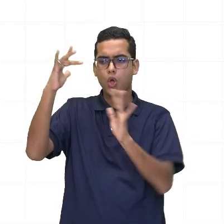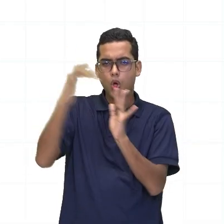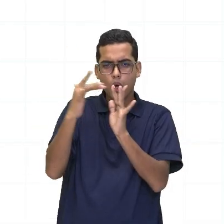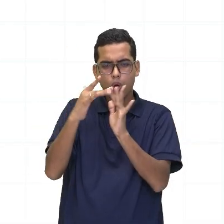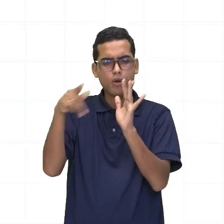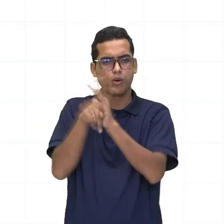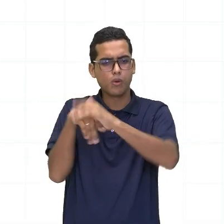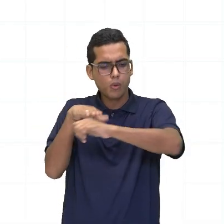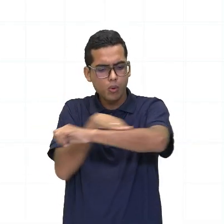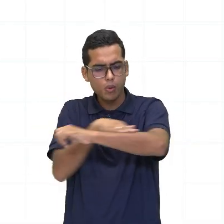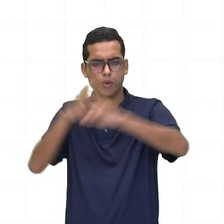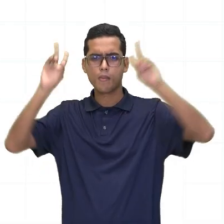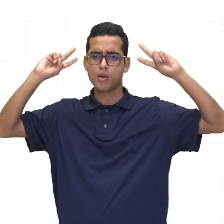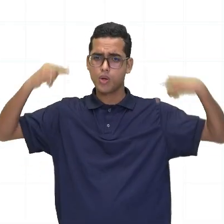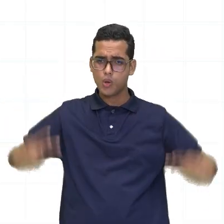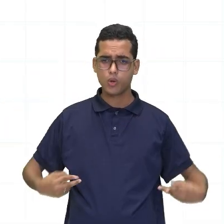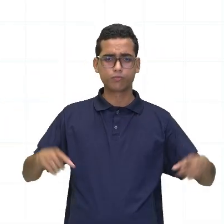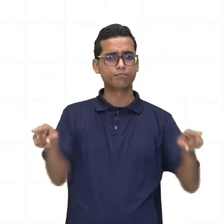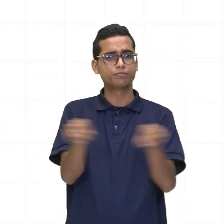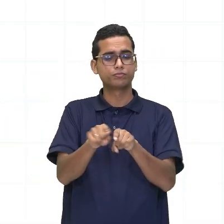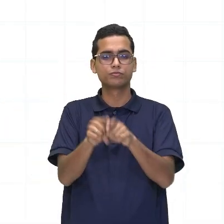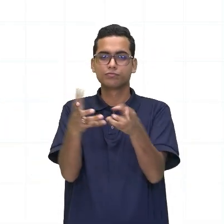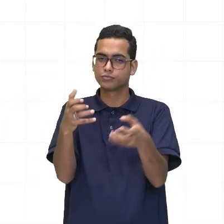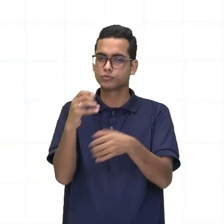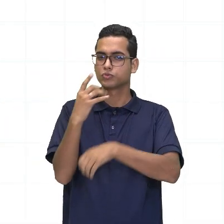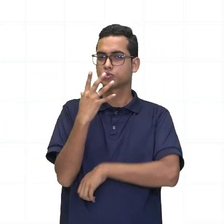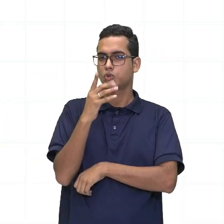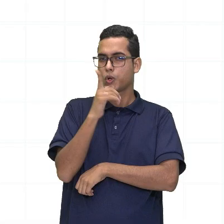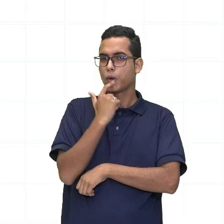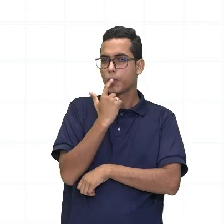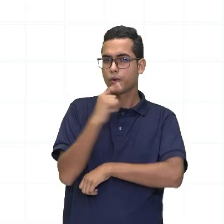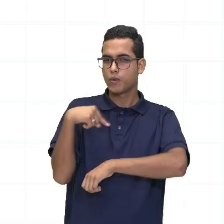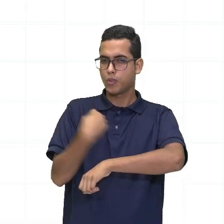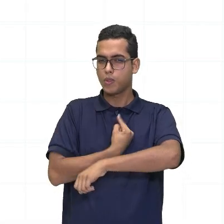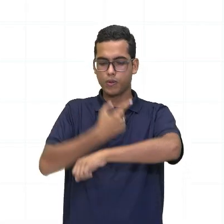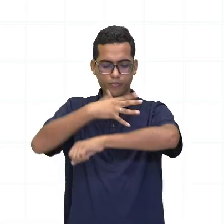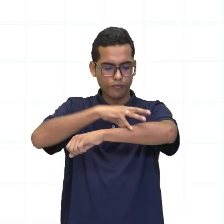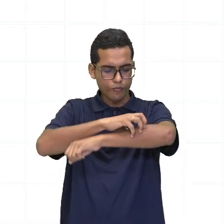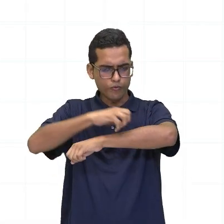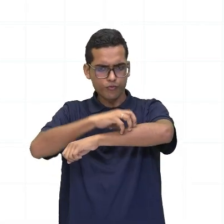com o ser humano, também vão querer sugar o nosso sangue, e nesse momento eles